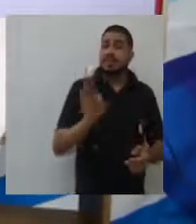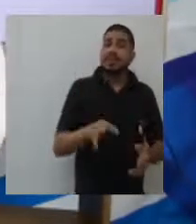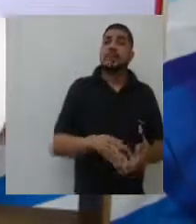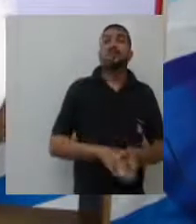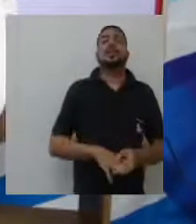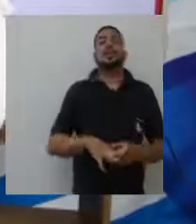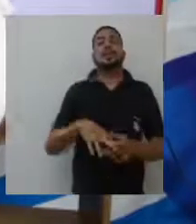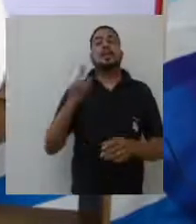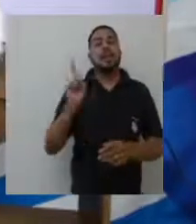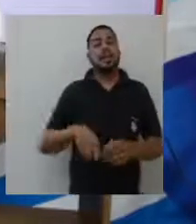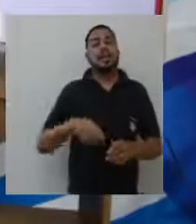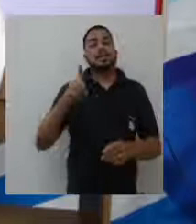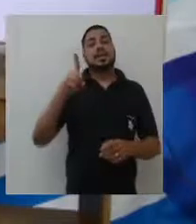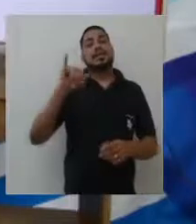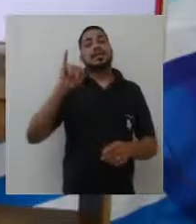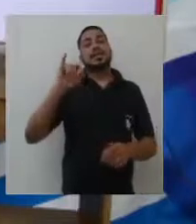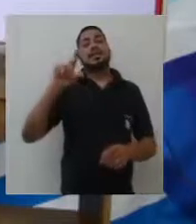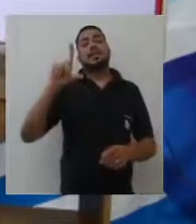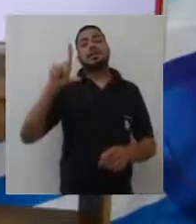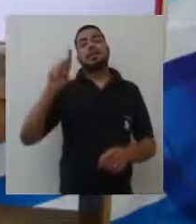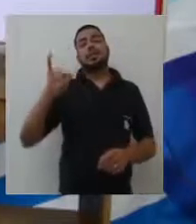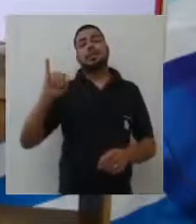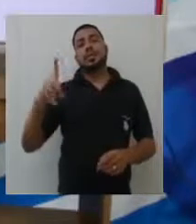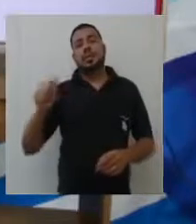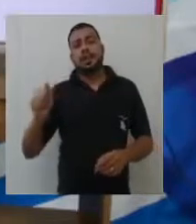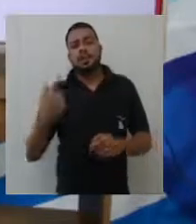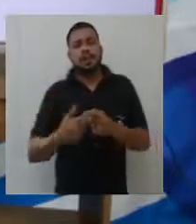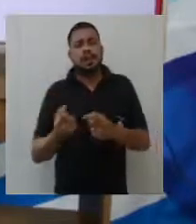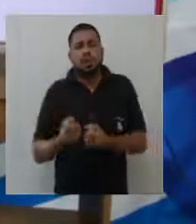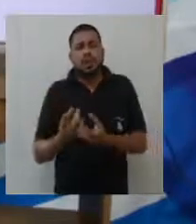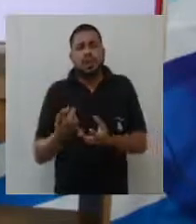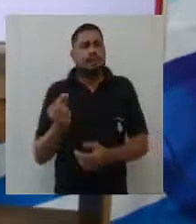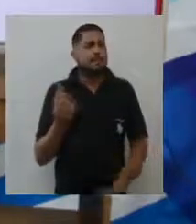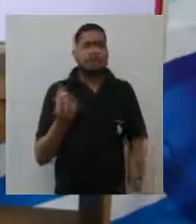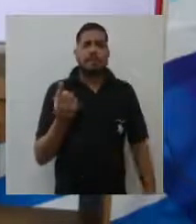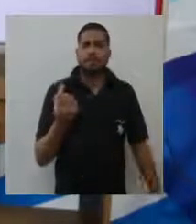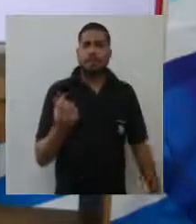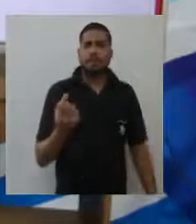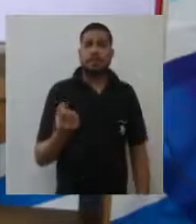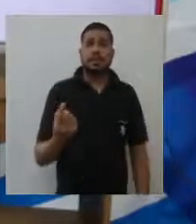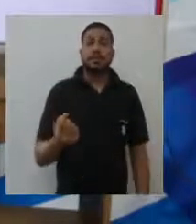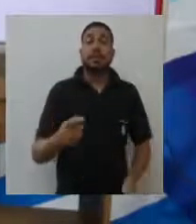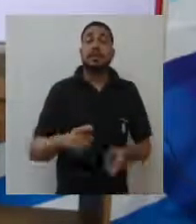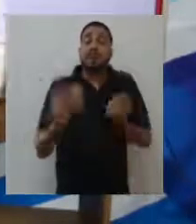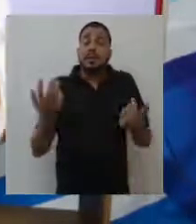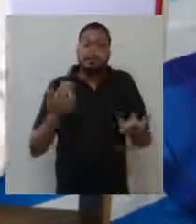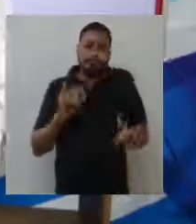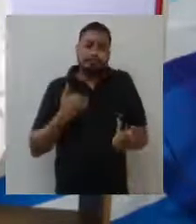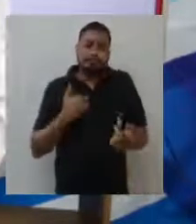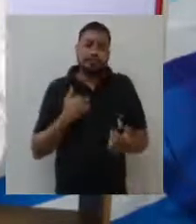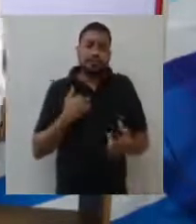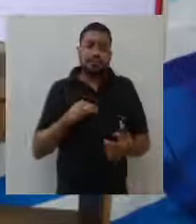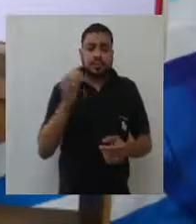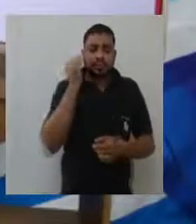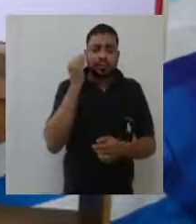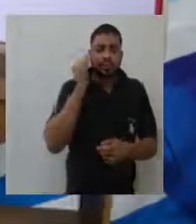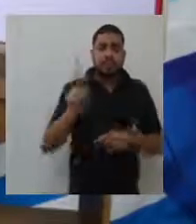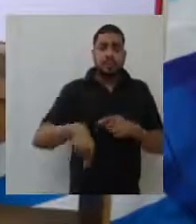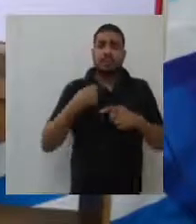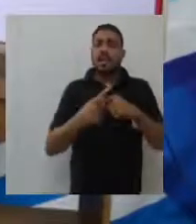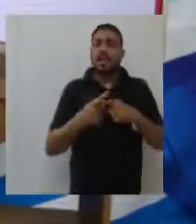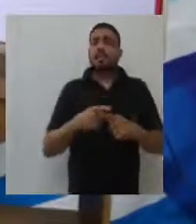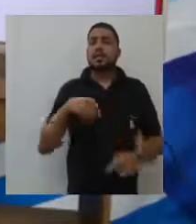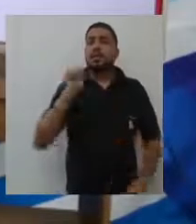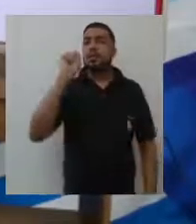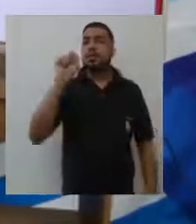uma solução diluída, porque é uma quantidade pouca, muito pouco. Beleza, mas eu fui lá, degustei mais 8